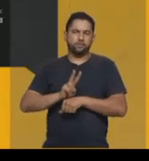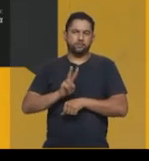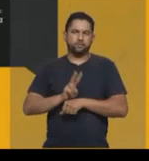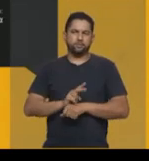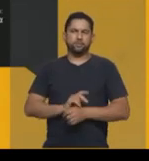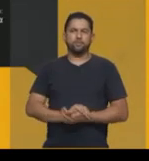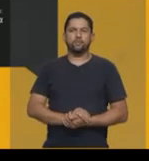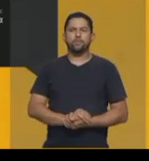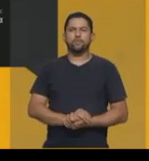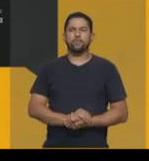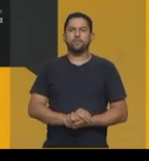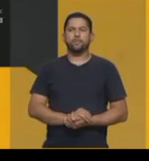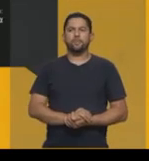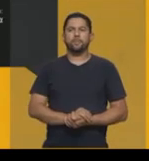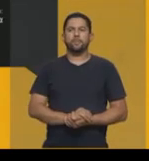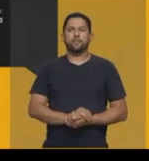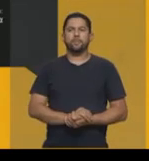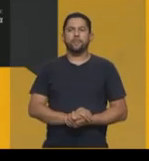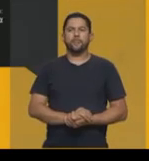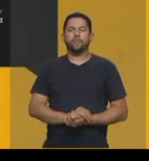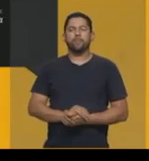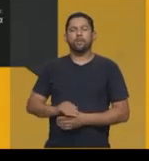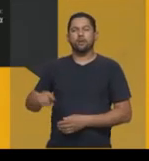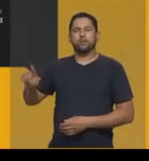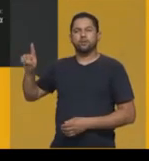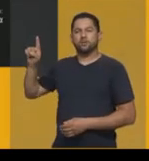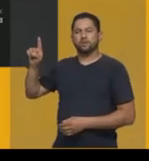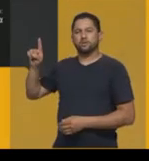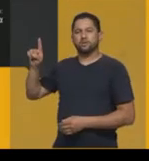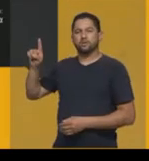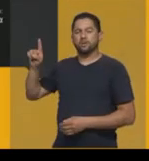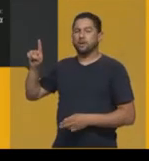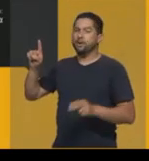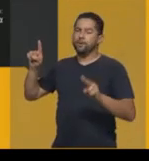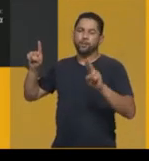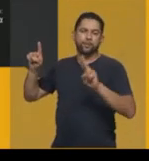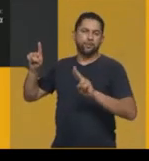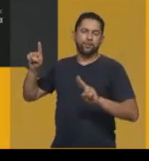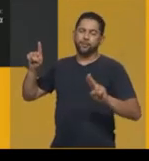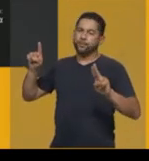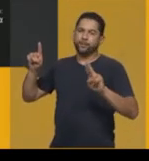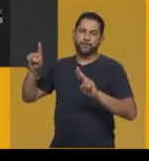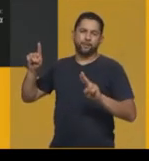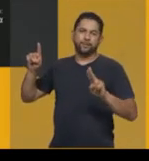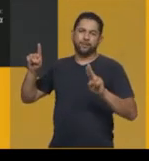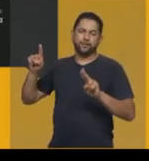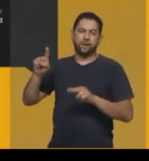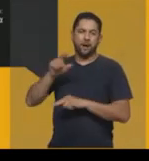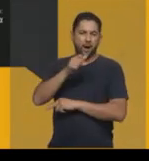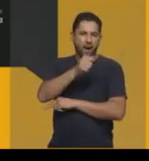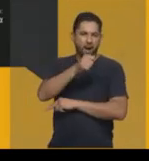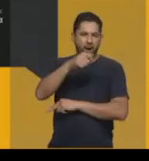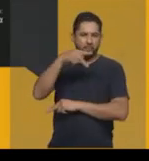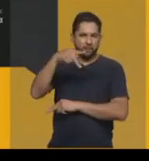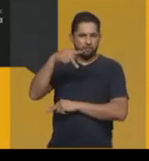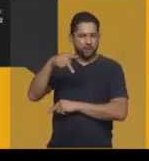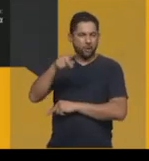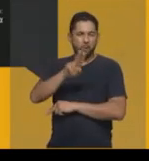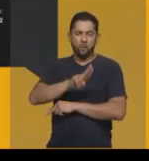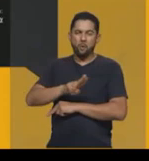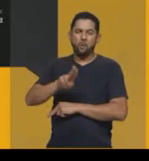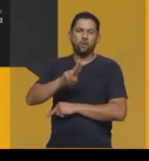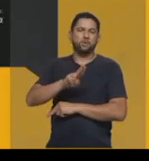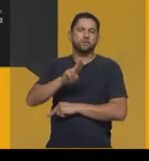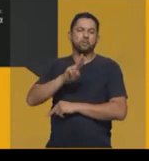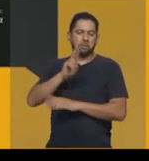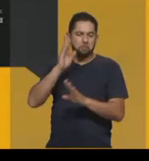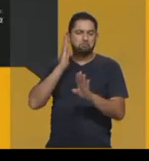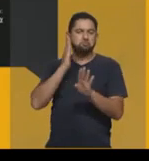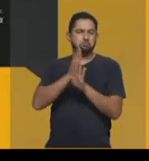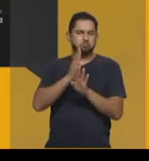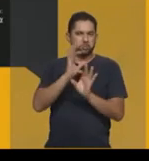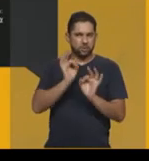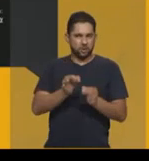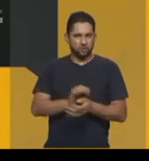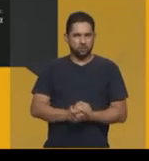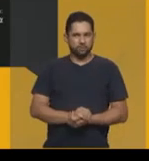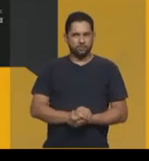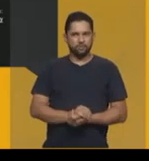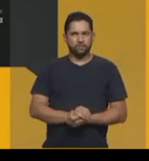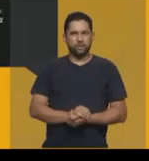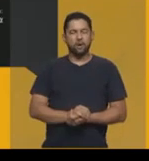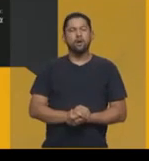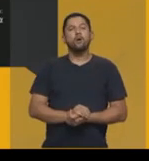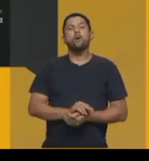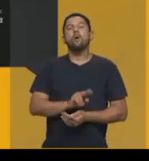comum, né, muito utilizado aí, principalmente para as questões, principalmente para os aplicativos, né, de localização, é o